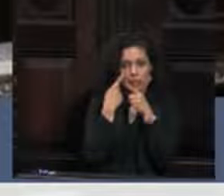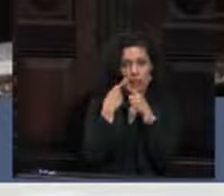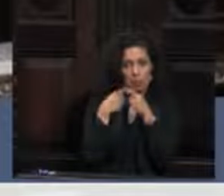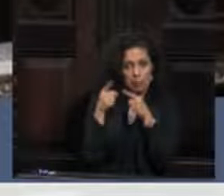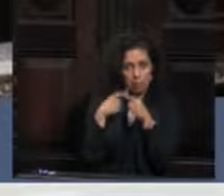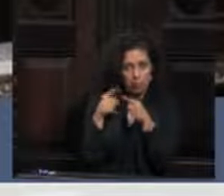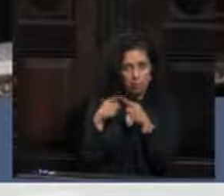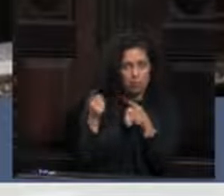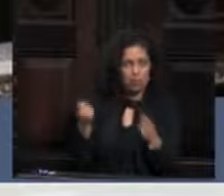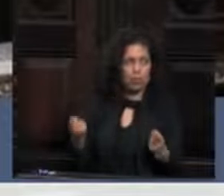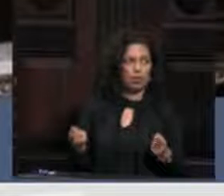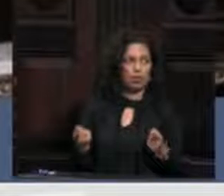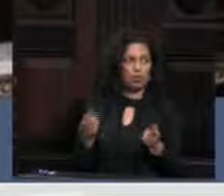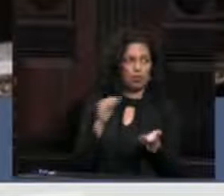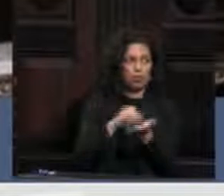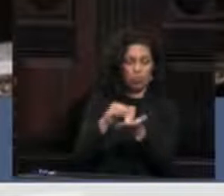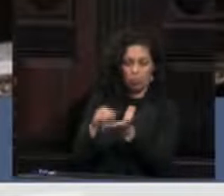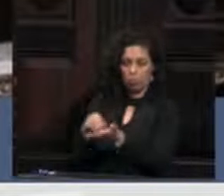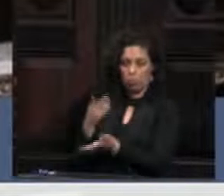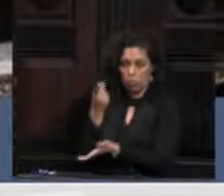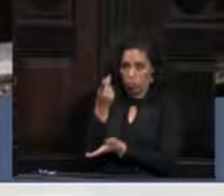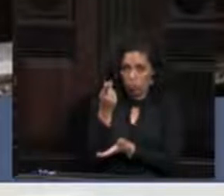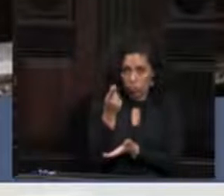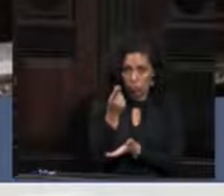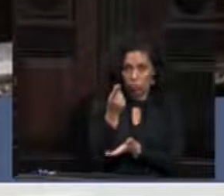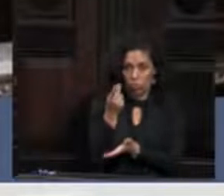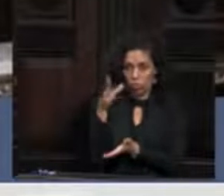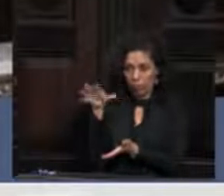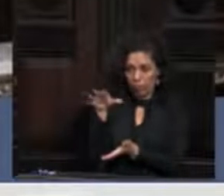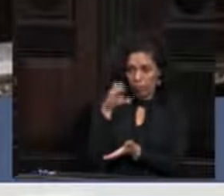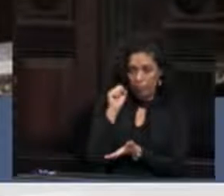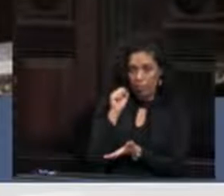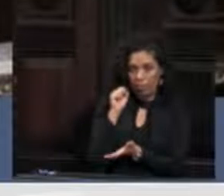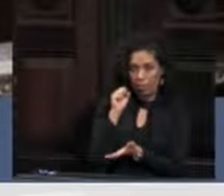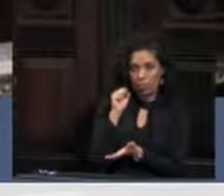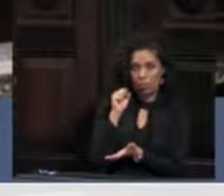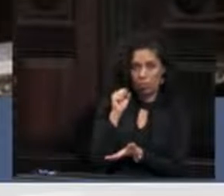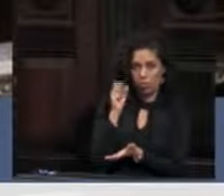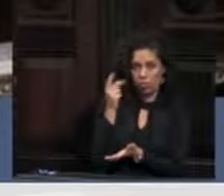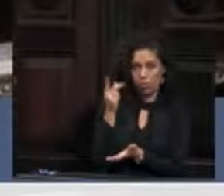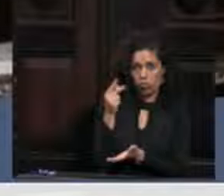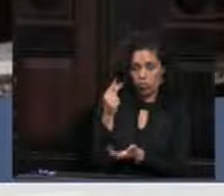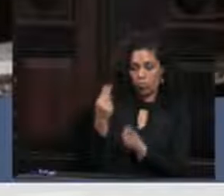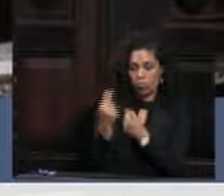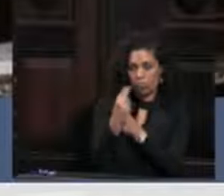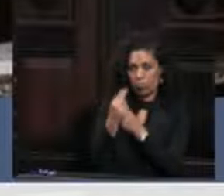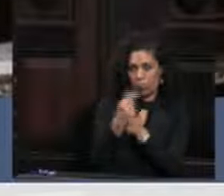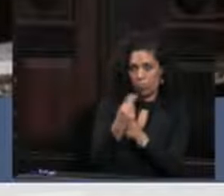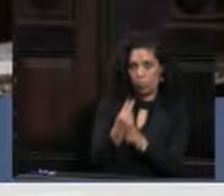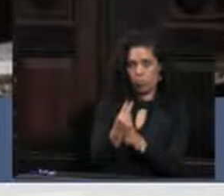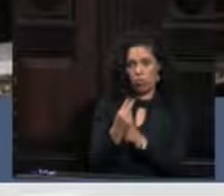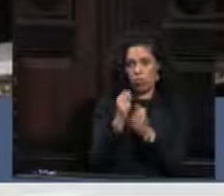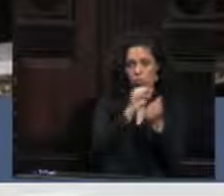encontrava, contraindo um empréstimo, uma imposição do governo federal, mas ao mesmo